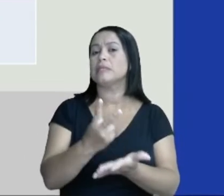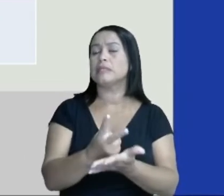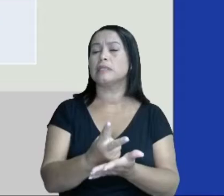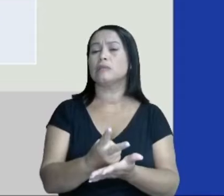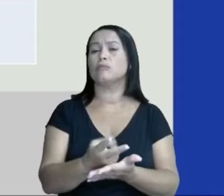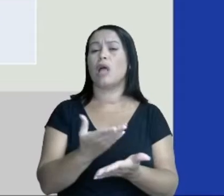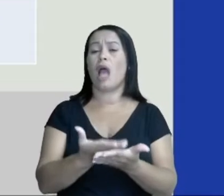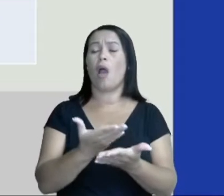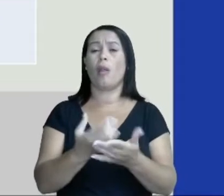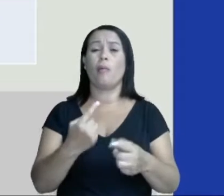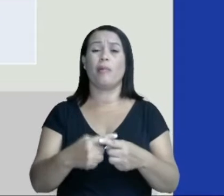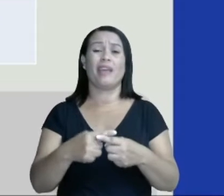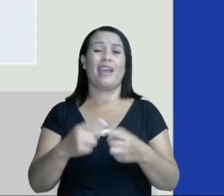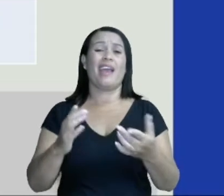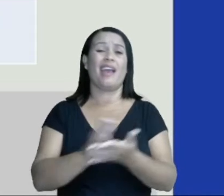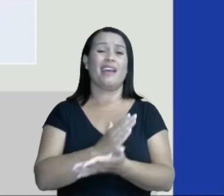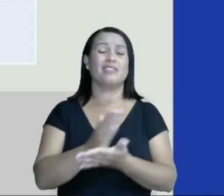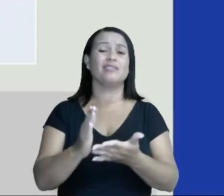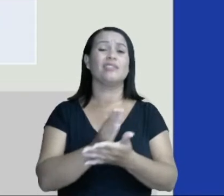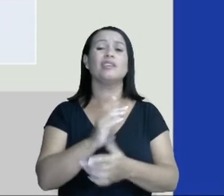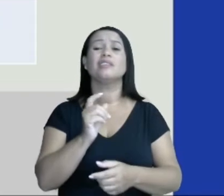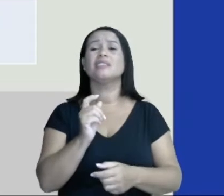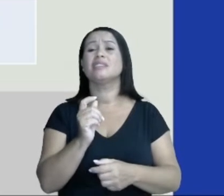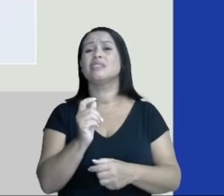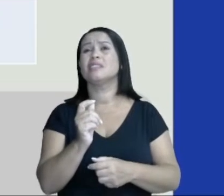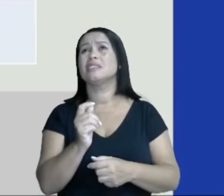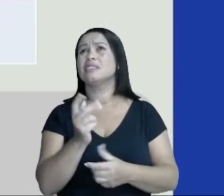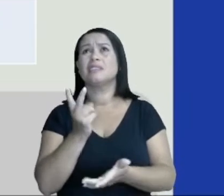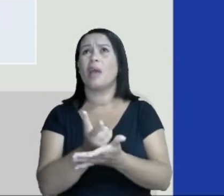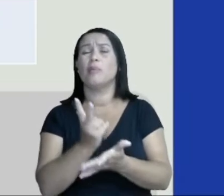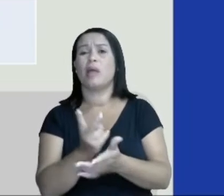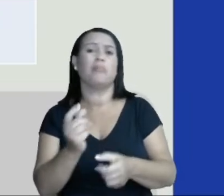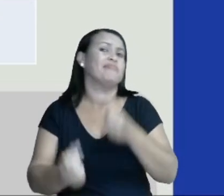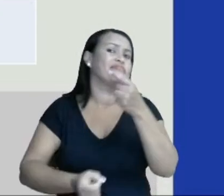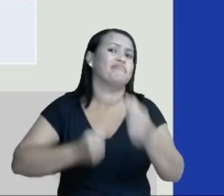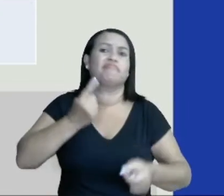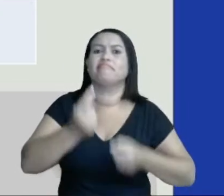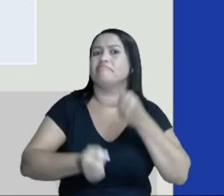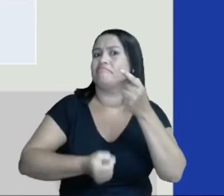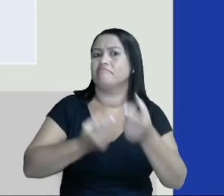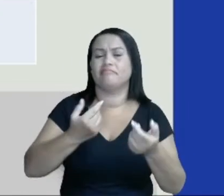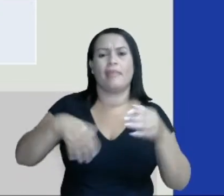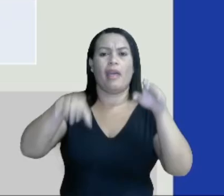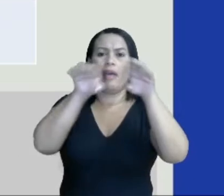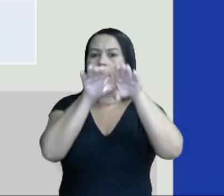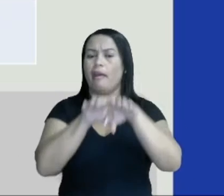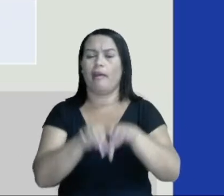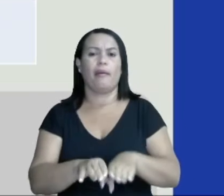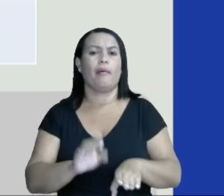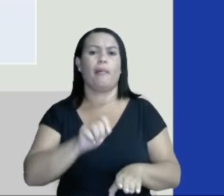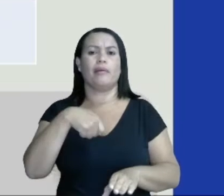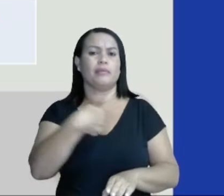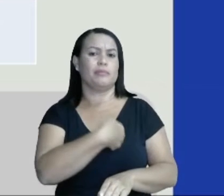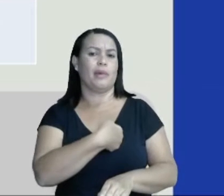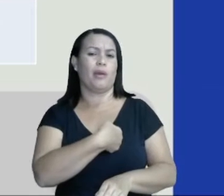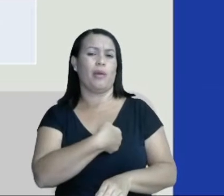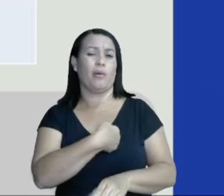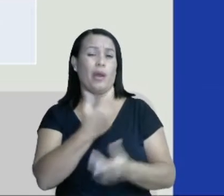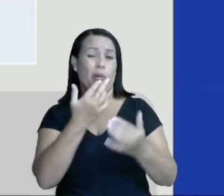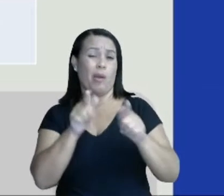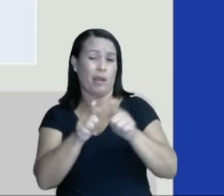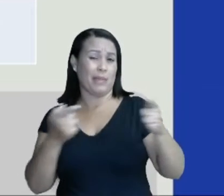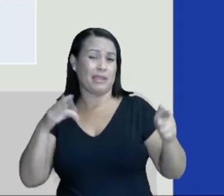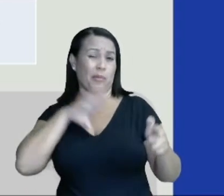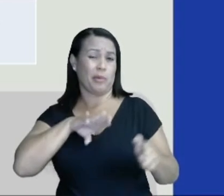aula, porque nem sempre as estruturas gramaticais de espanhol são iguais às estruturas gramaticais de português,